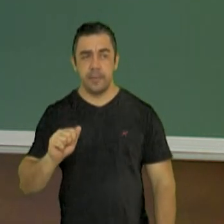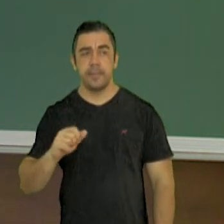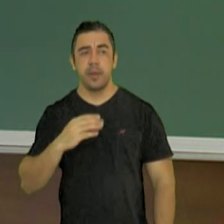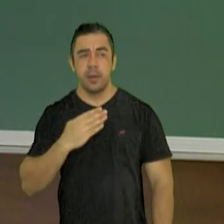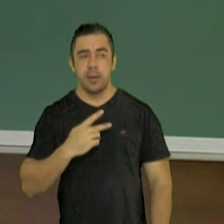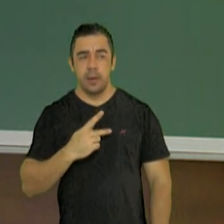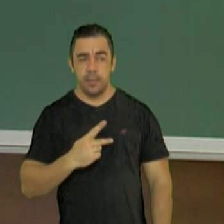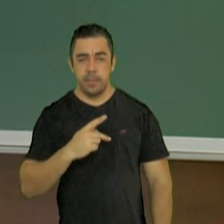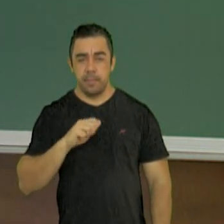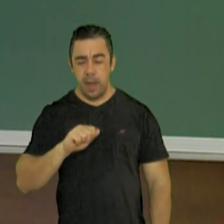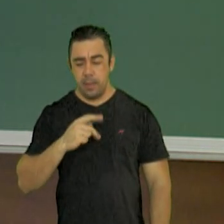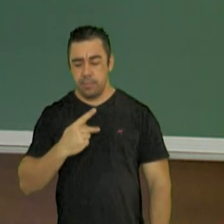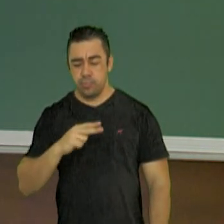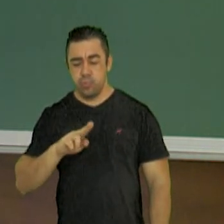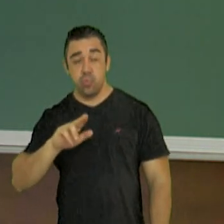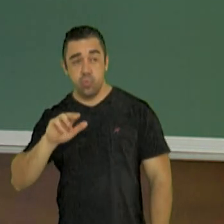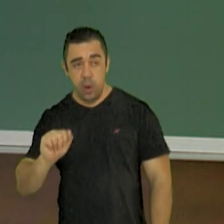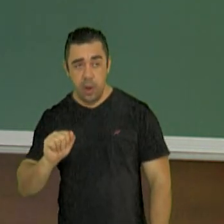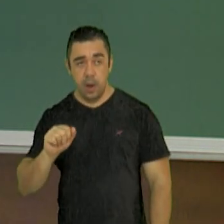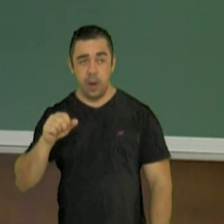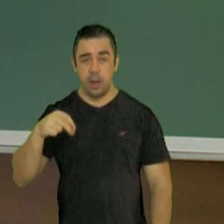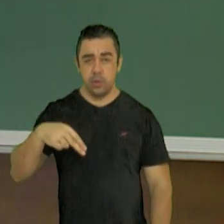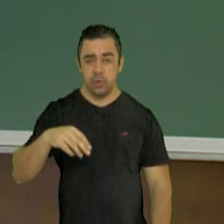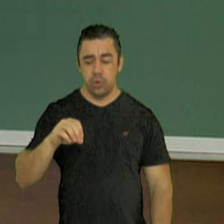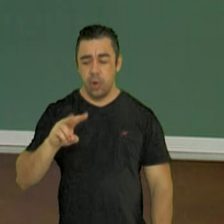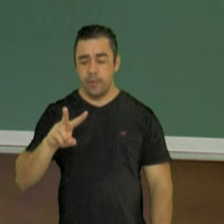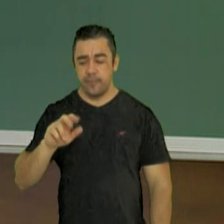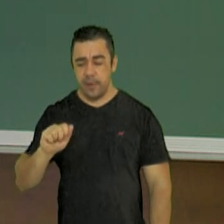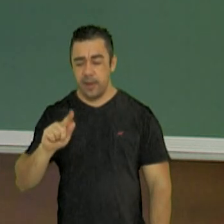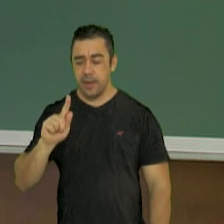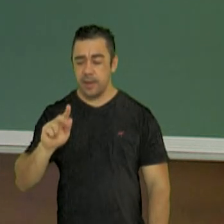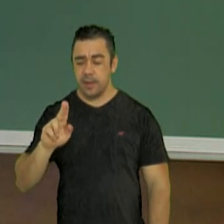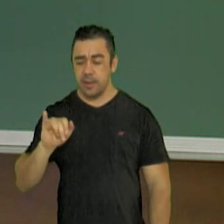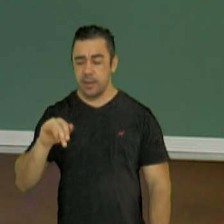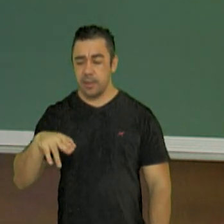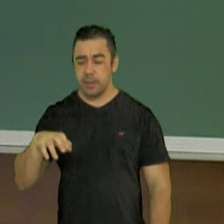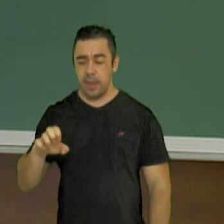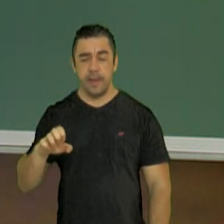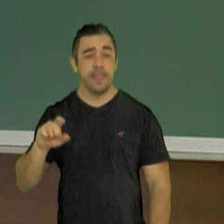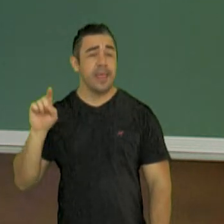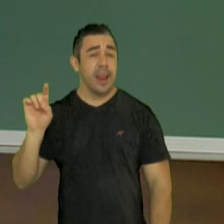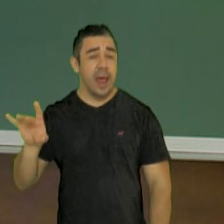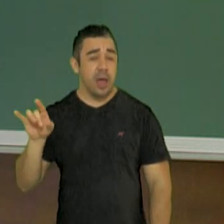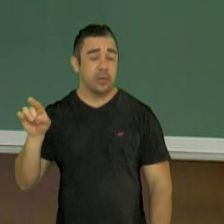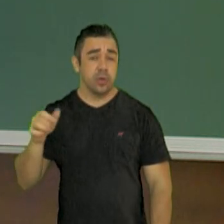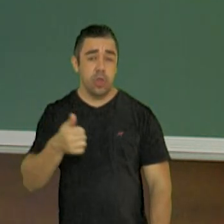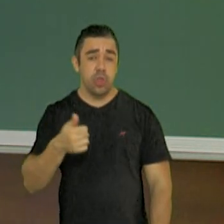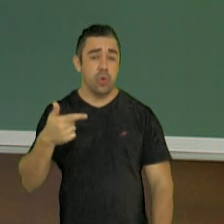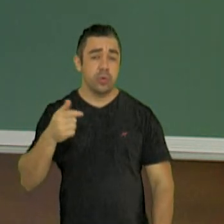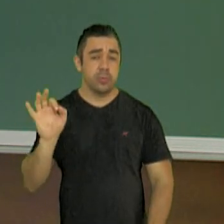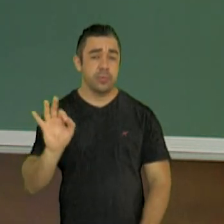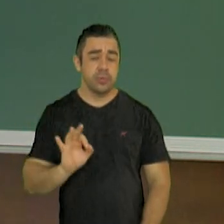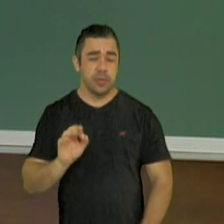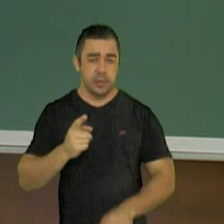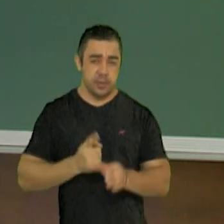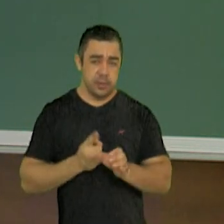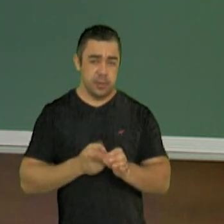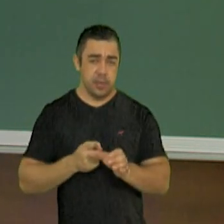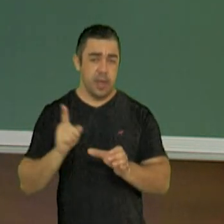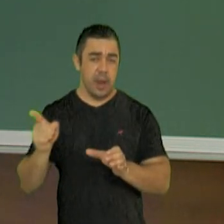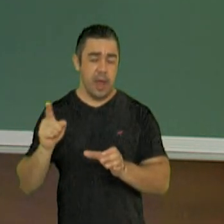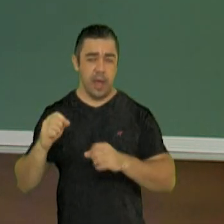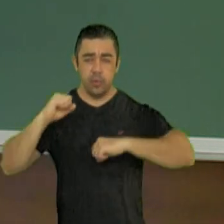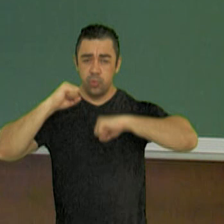Guiné ainda tem uma população muito rural, ainda tem 12% só de áreas urbanas, a industrialização ainda é muito